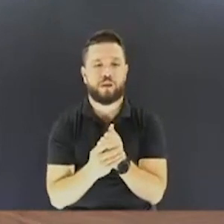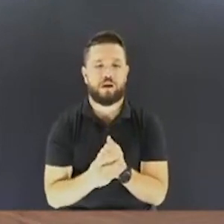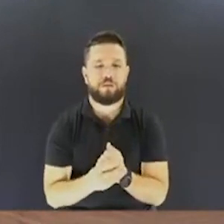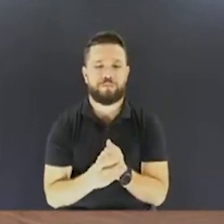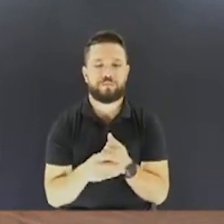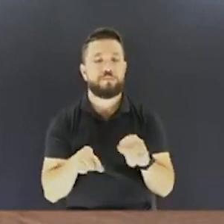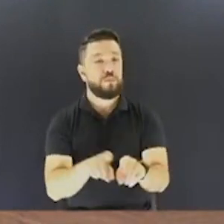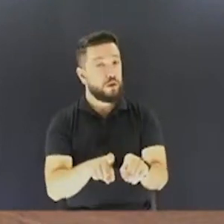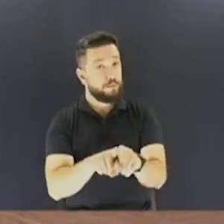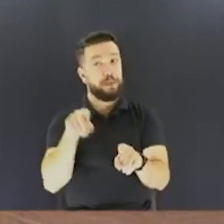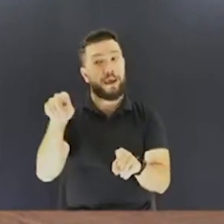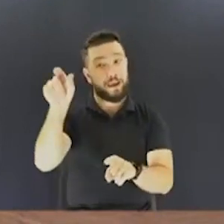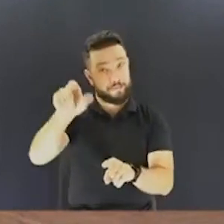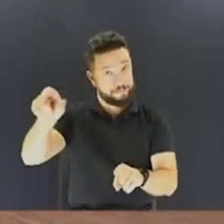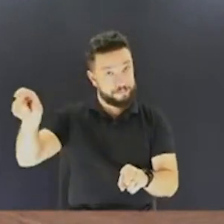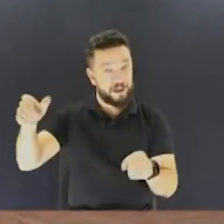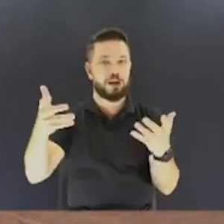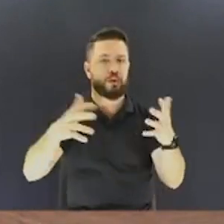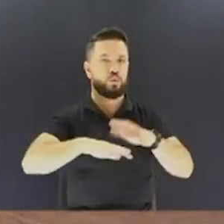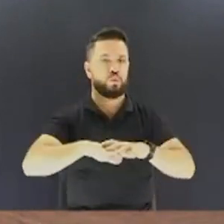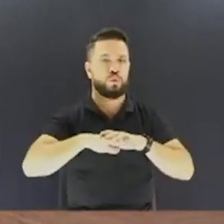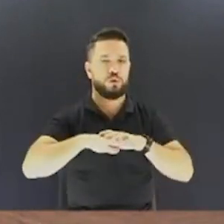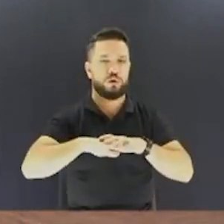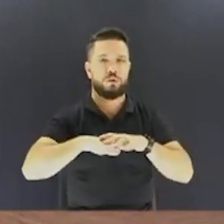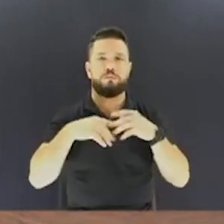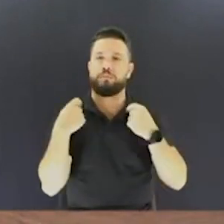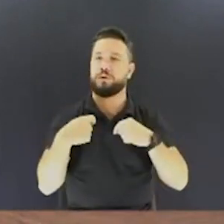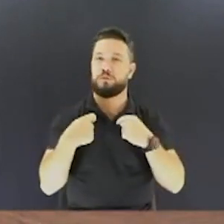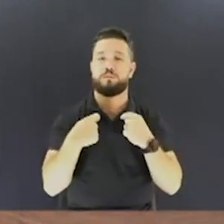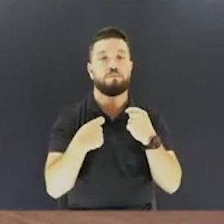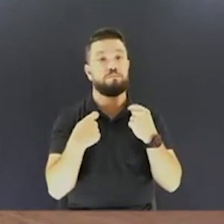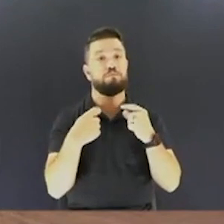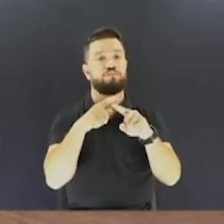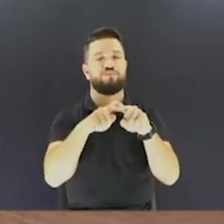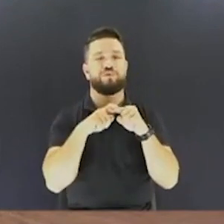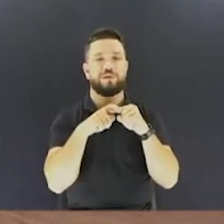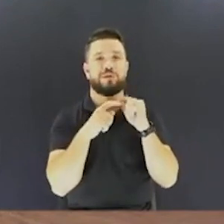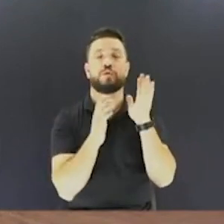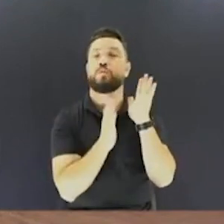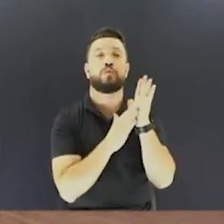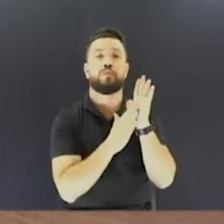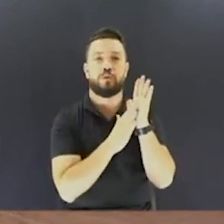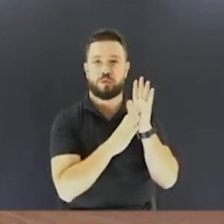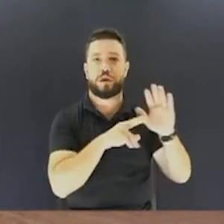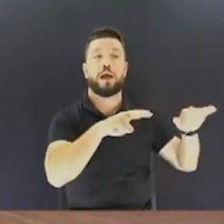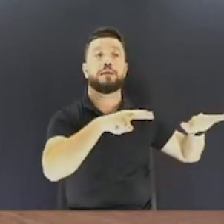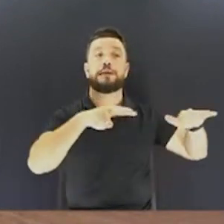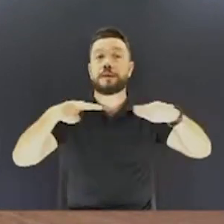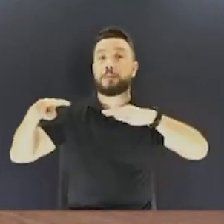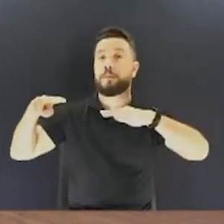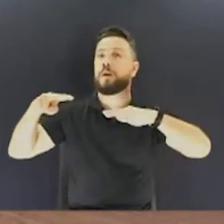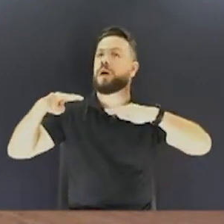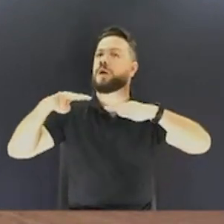dos indivíduos afetados, propomos a instituição da Semana Municipal de Conscientização aqui na